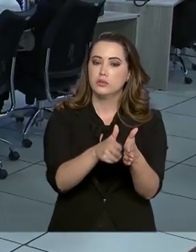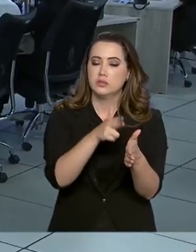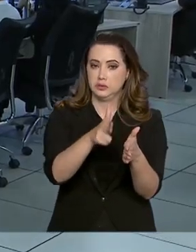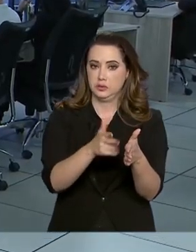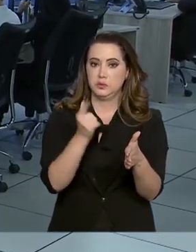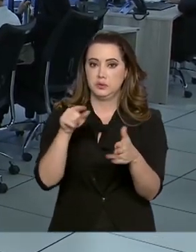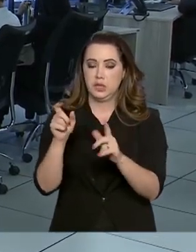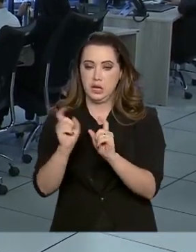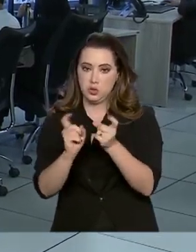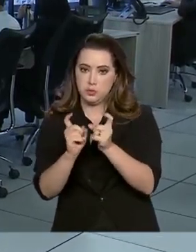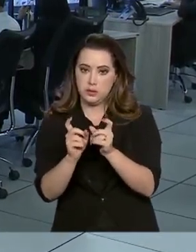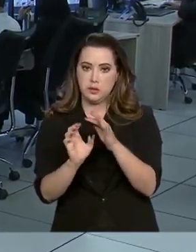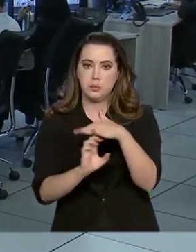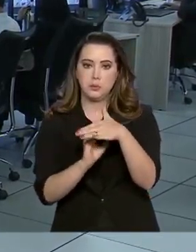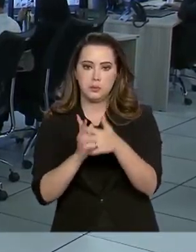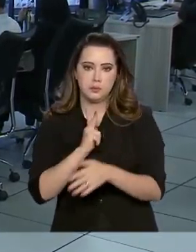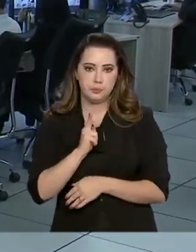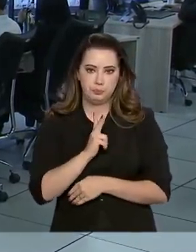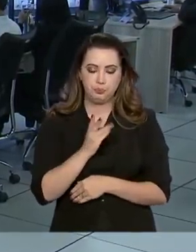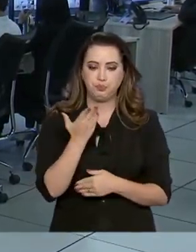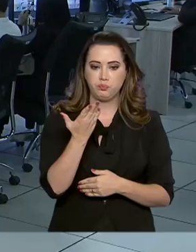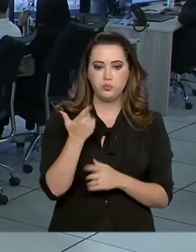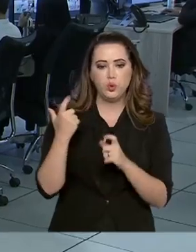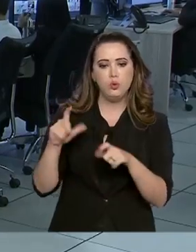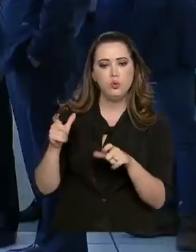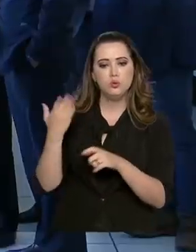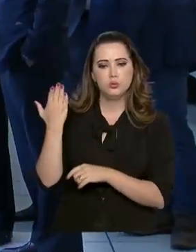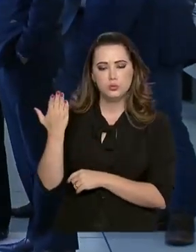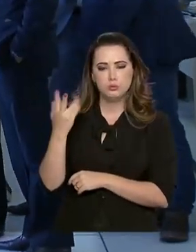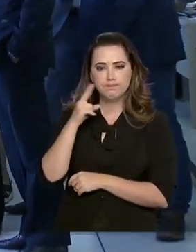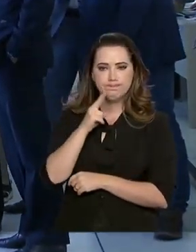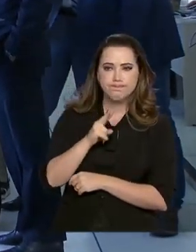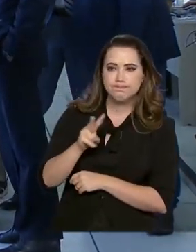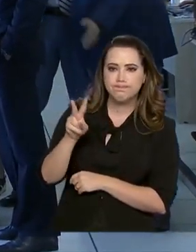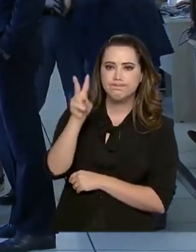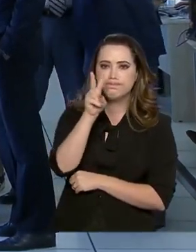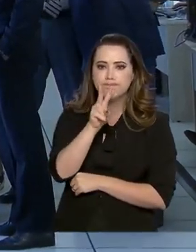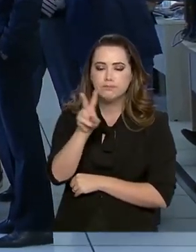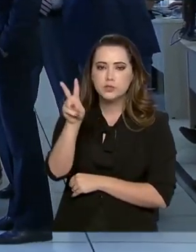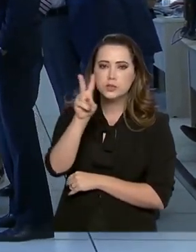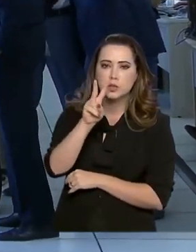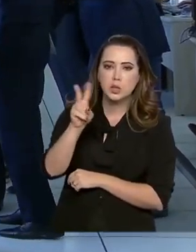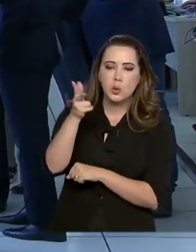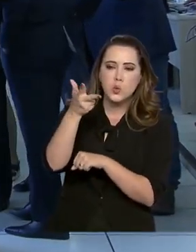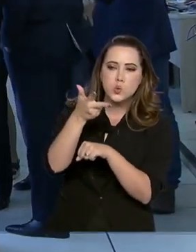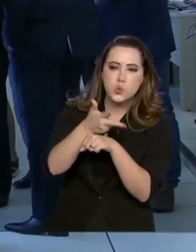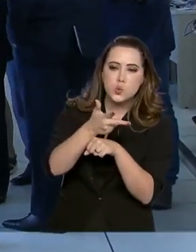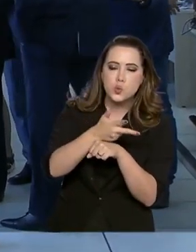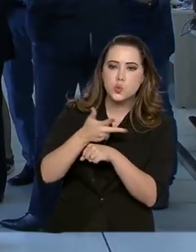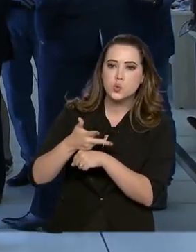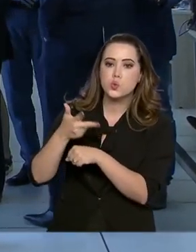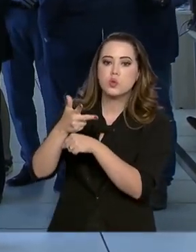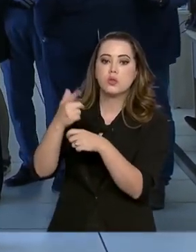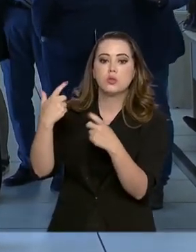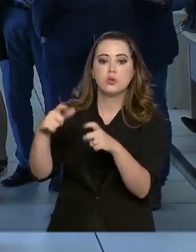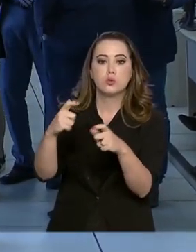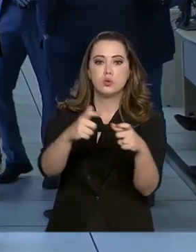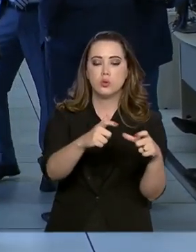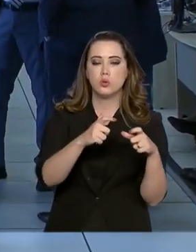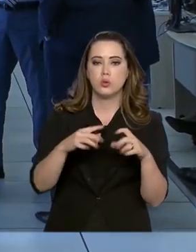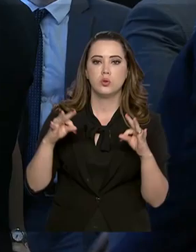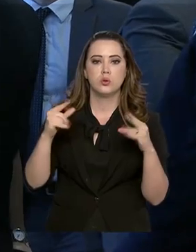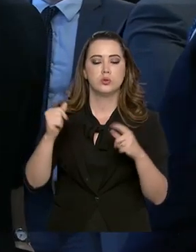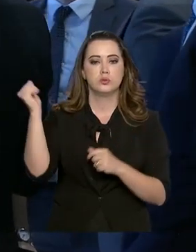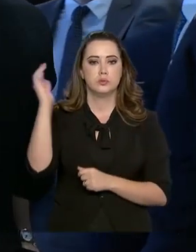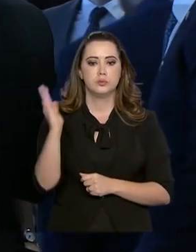iniciativa privada. O Centro Nacional de Supervisão Operacional vai receber imagens das câmeras instaladas nesses locais em